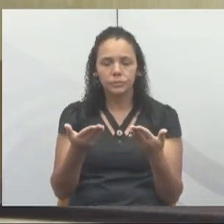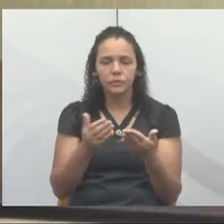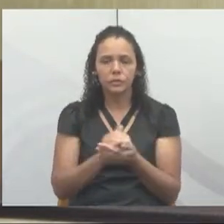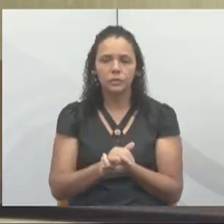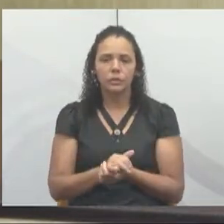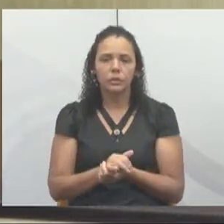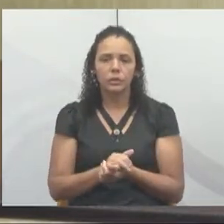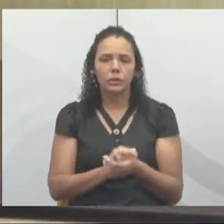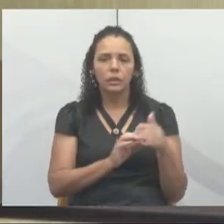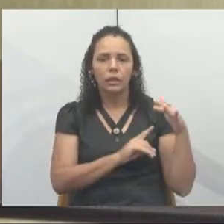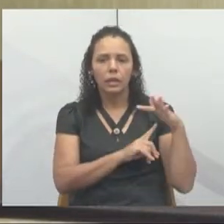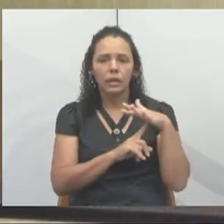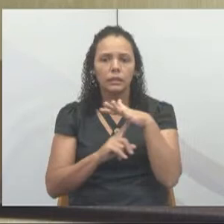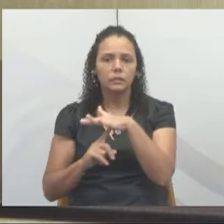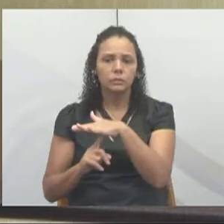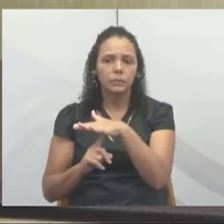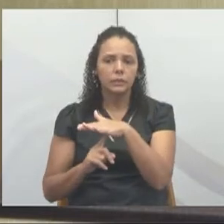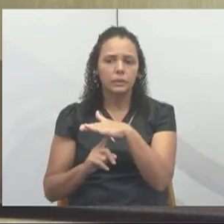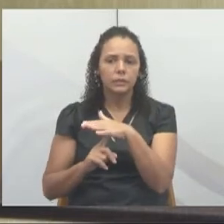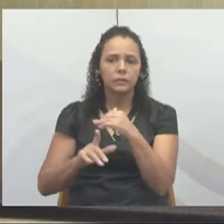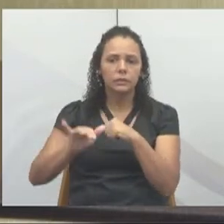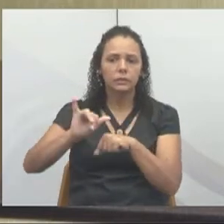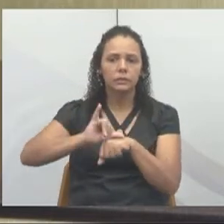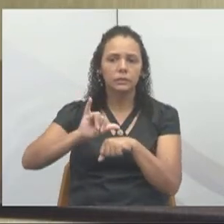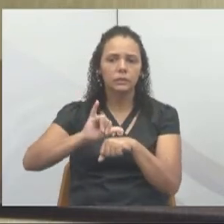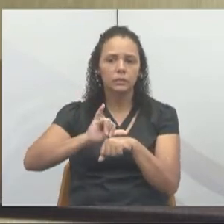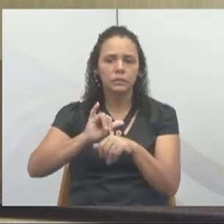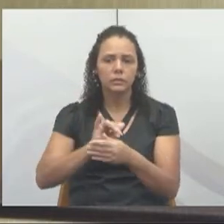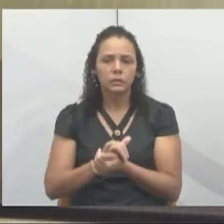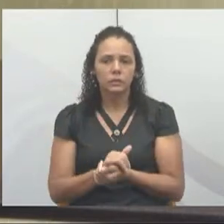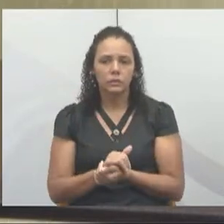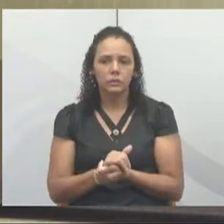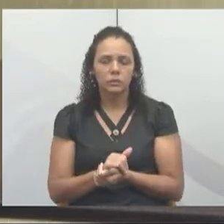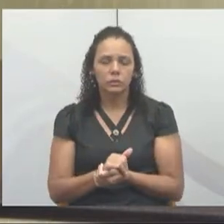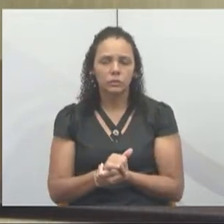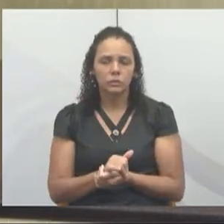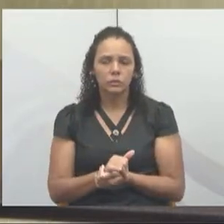as praças no centro da cidade, elas